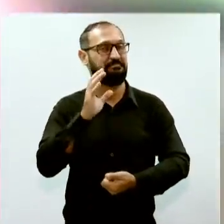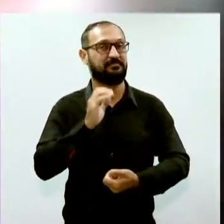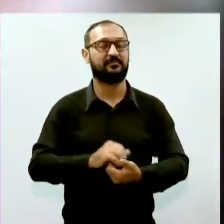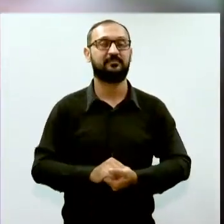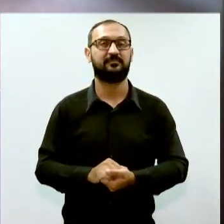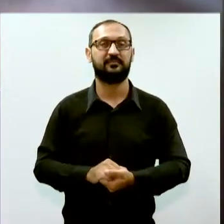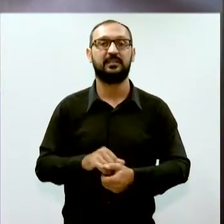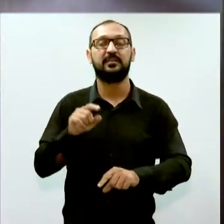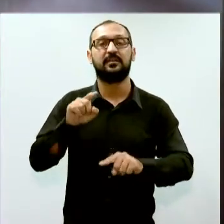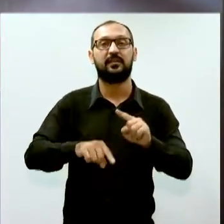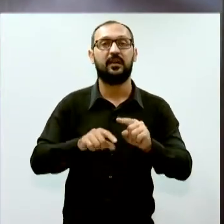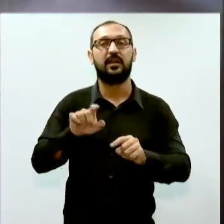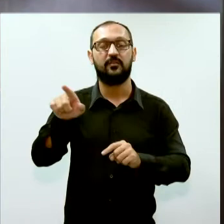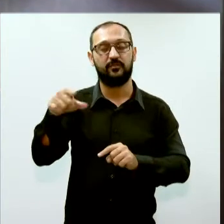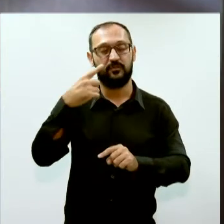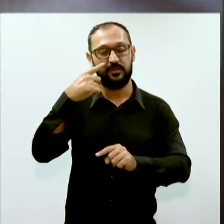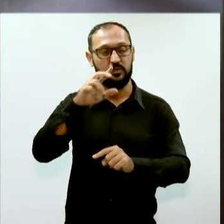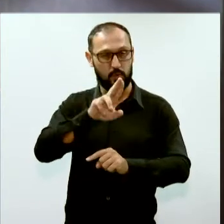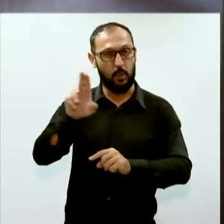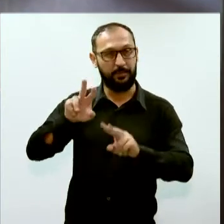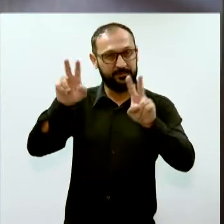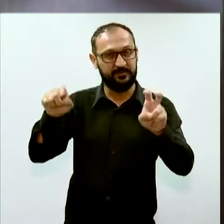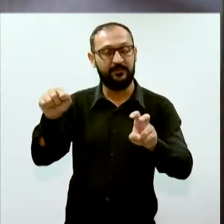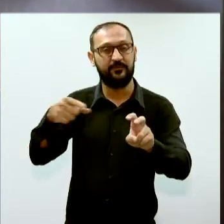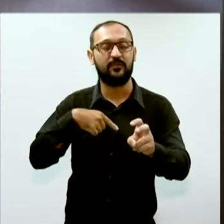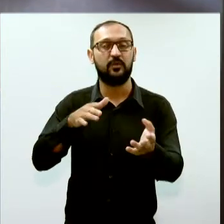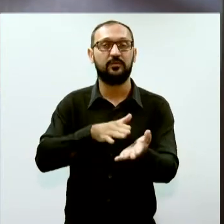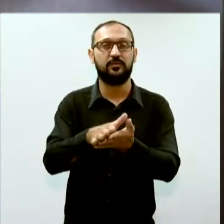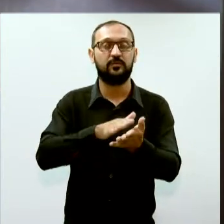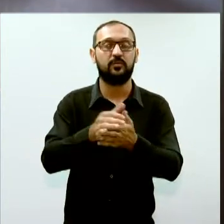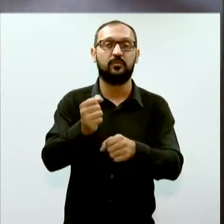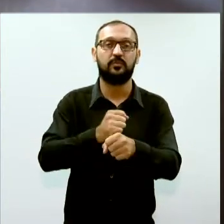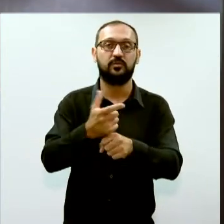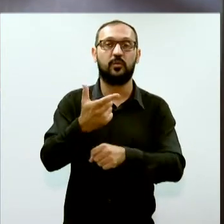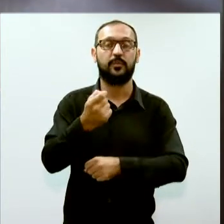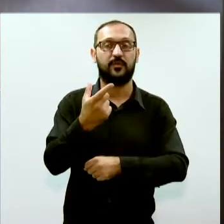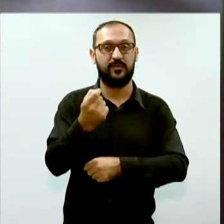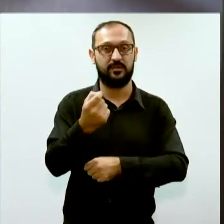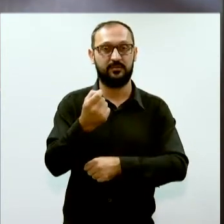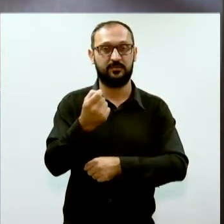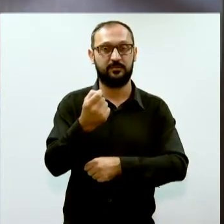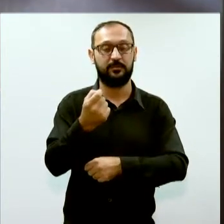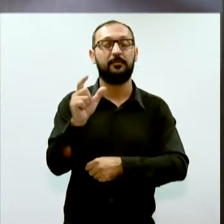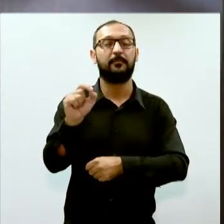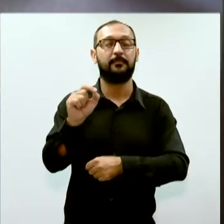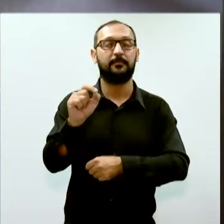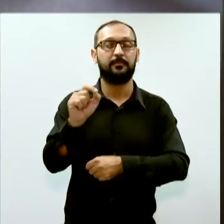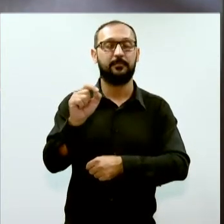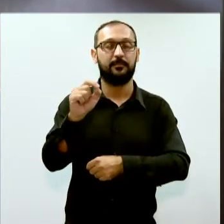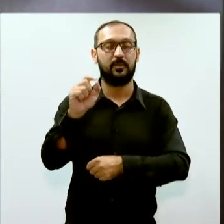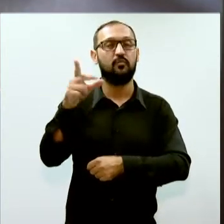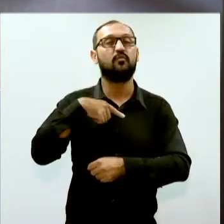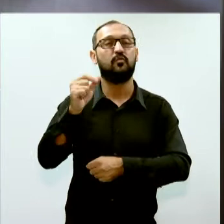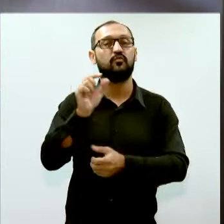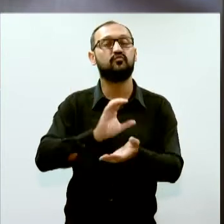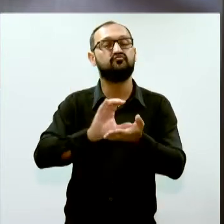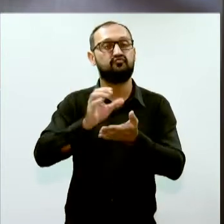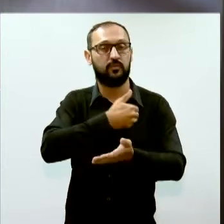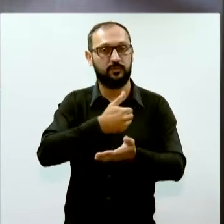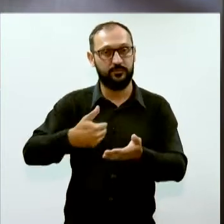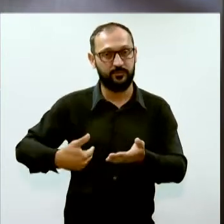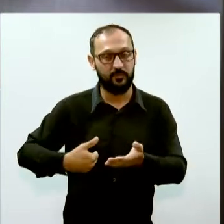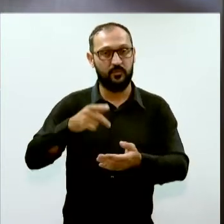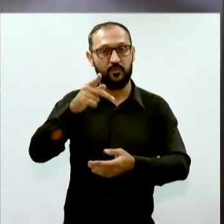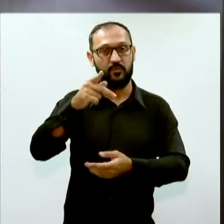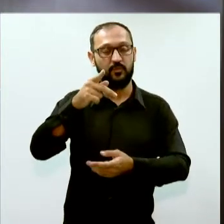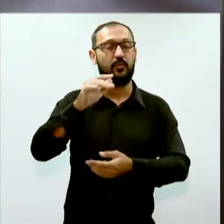A coletânea Ituqueuvó Terenoê, ela foi publicada em 2020 por meio do Fundo de Investimentos Culturais do Governo do Estado, o